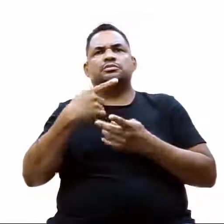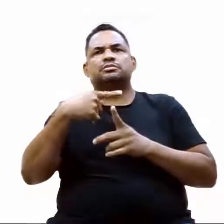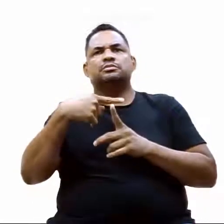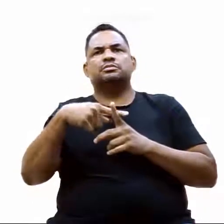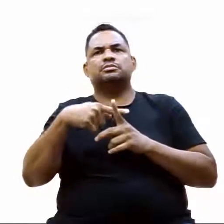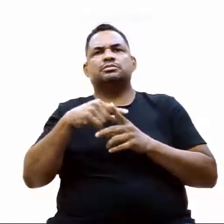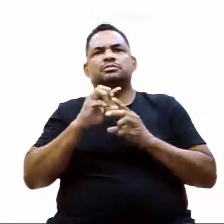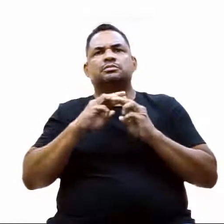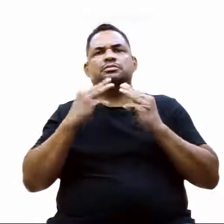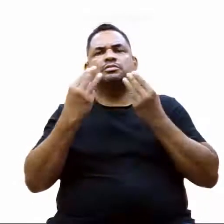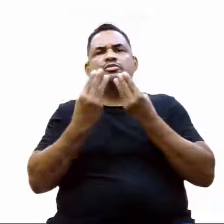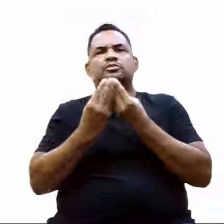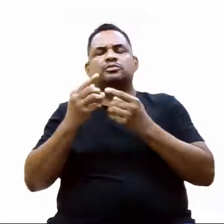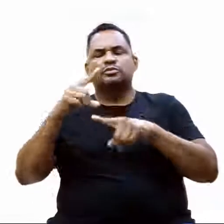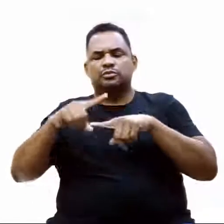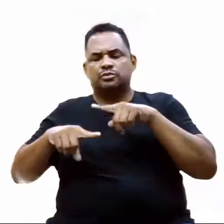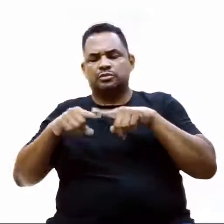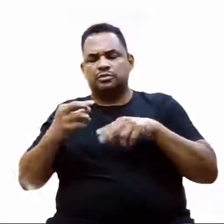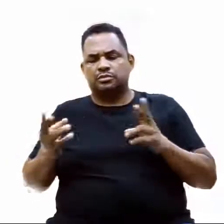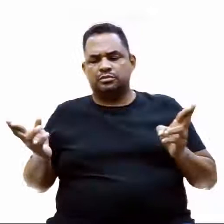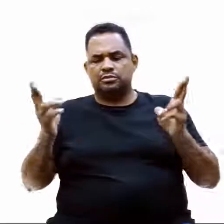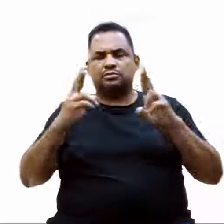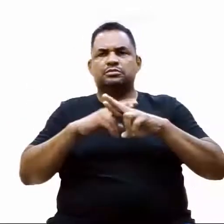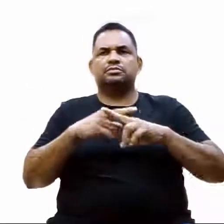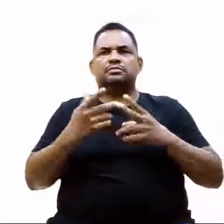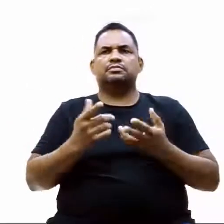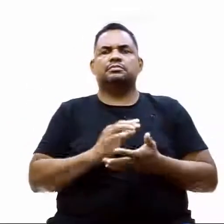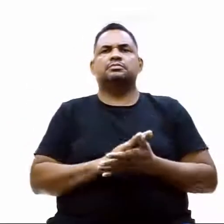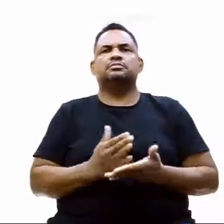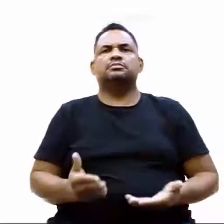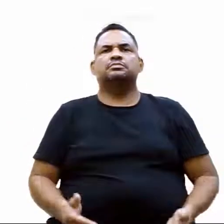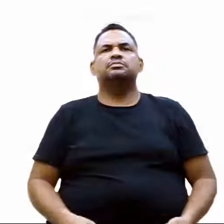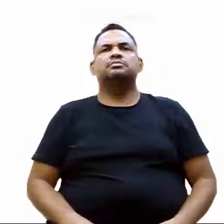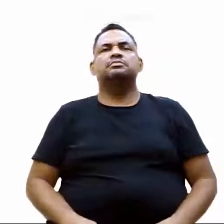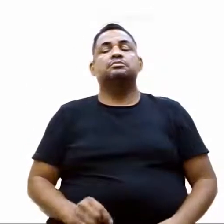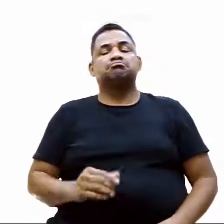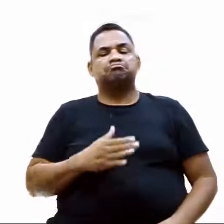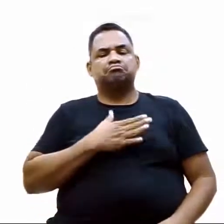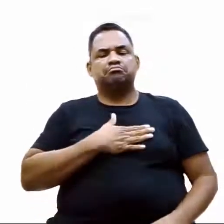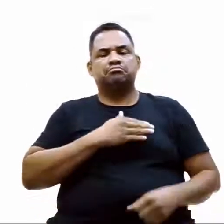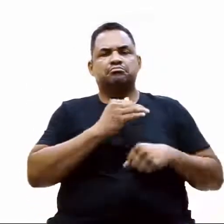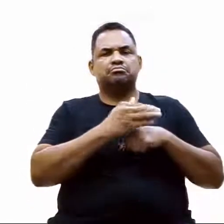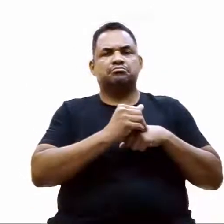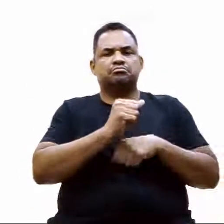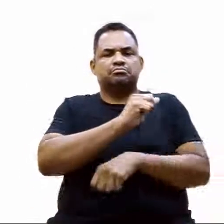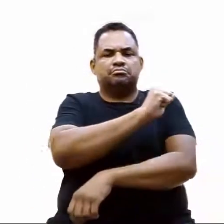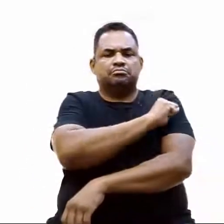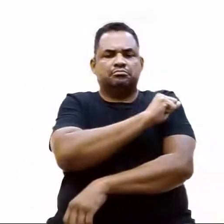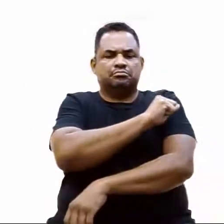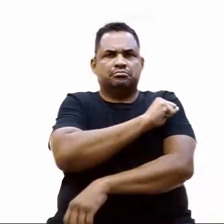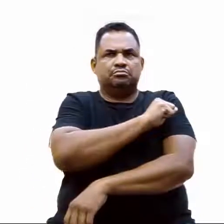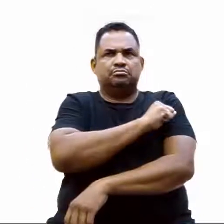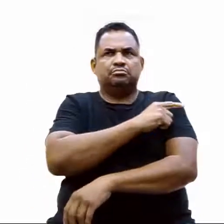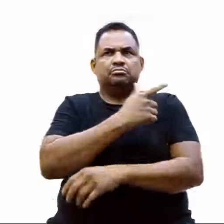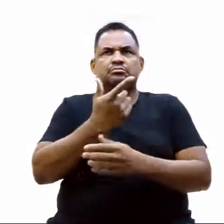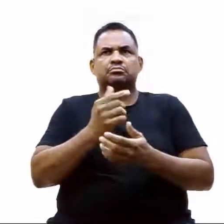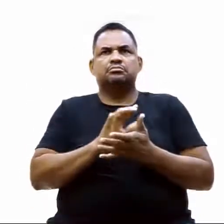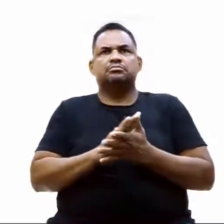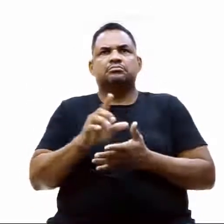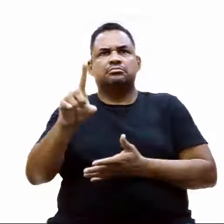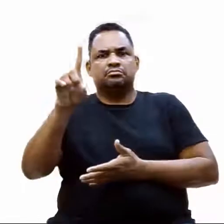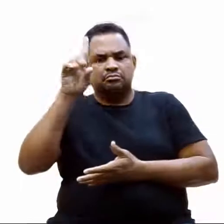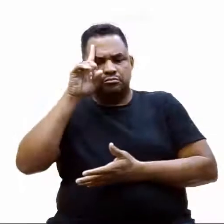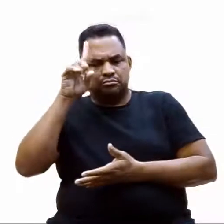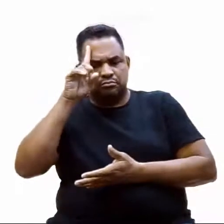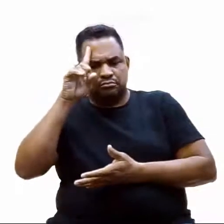das massas dos produtos da reação. Então, meu caro aluno, você que está no dia a dia